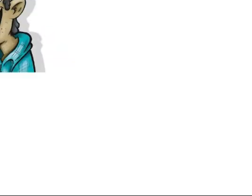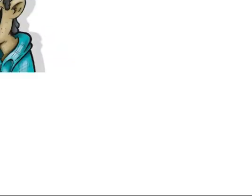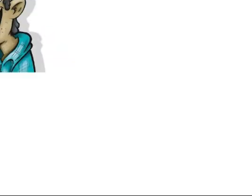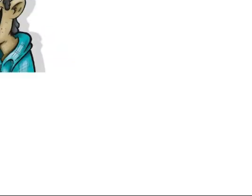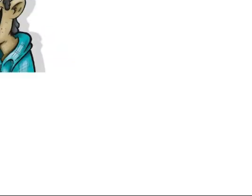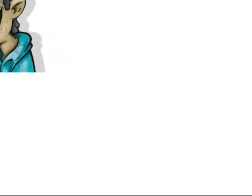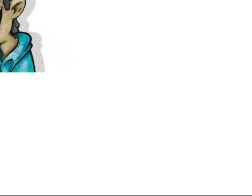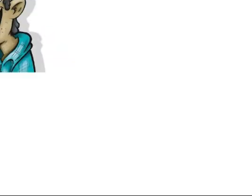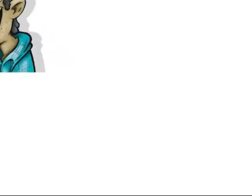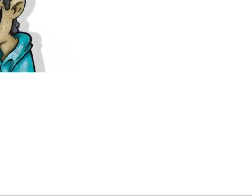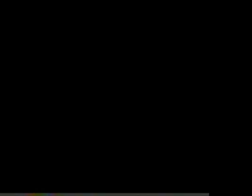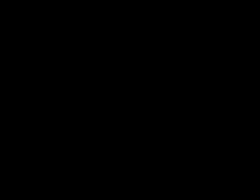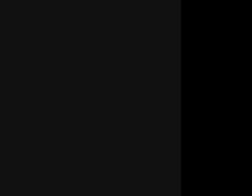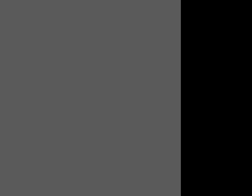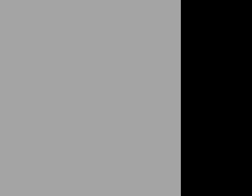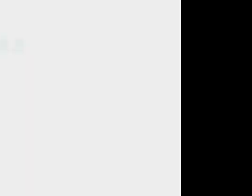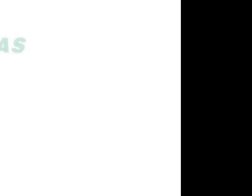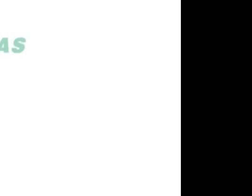É um canal.